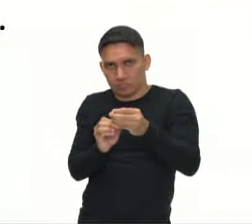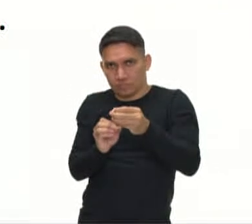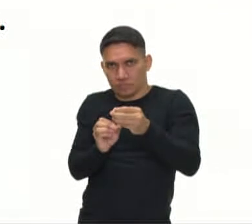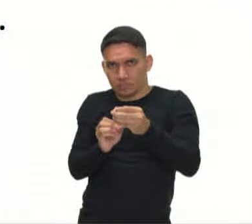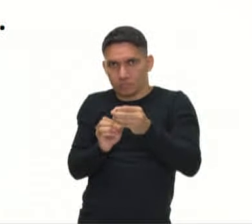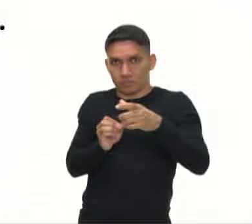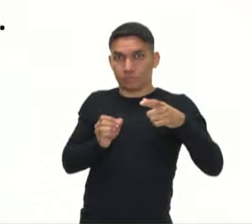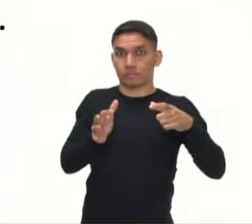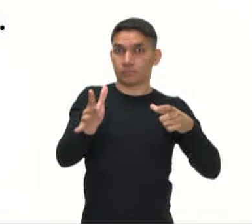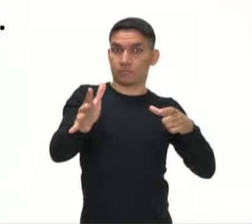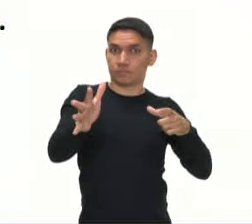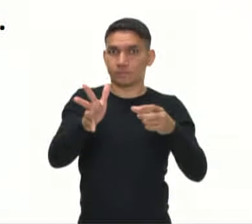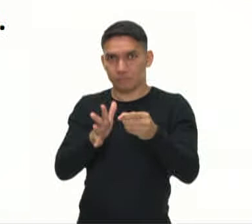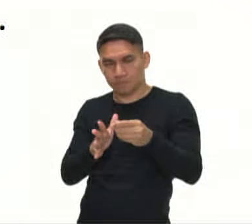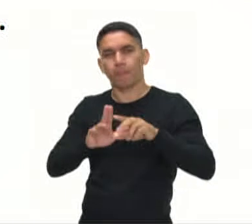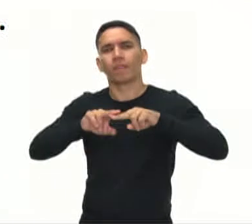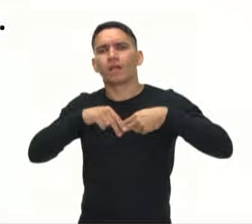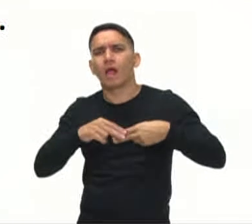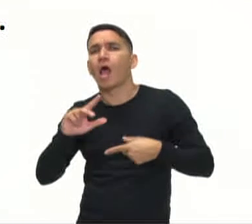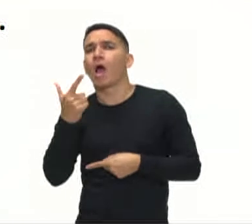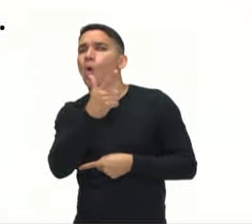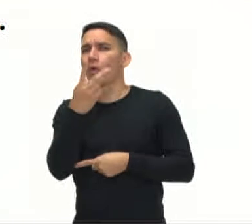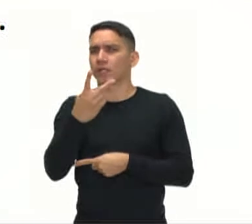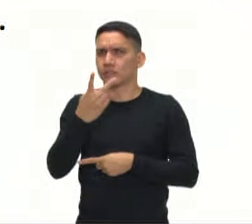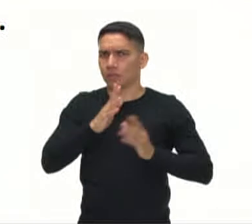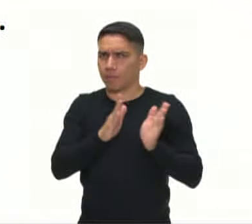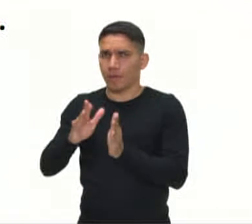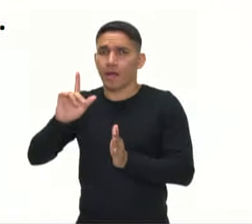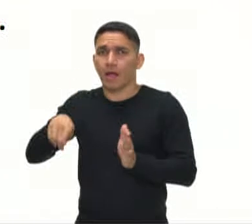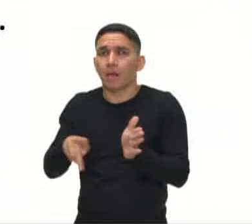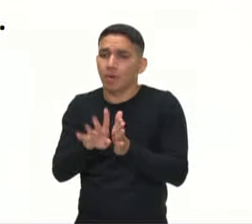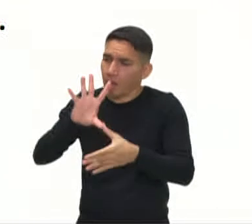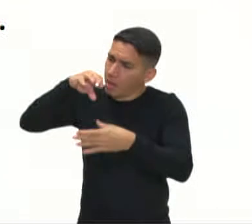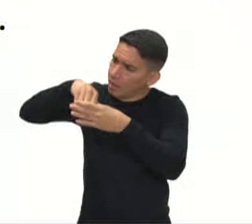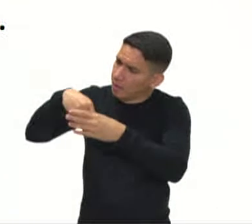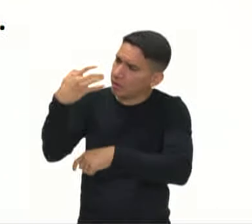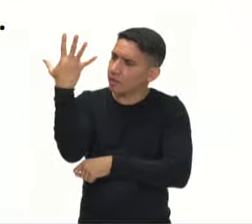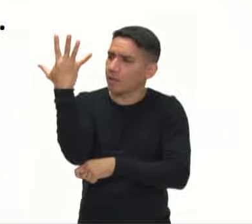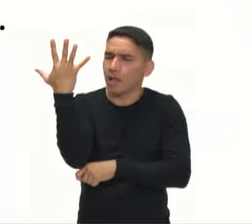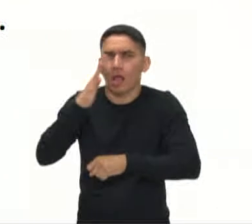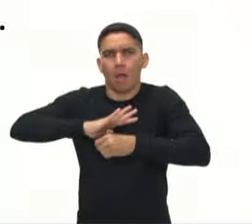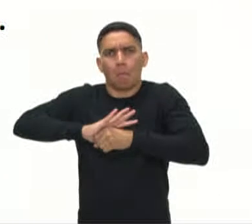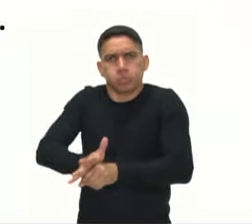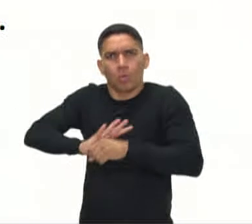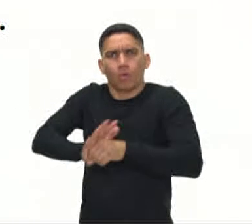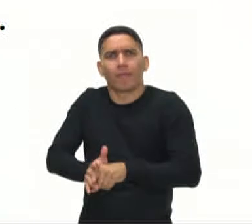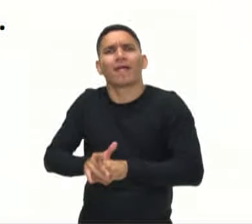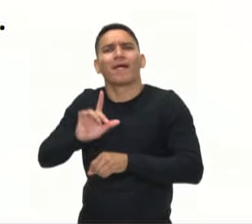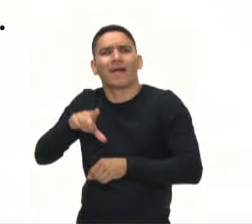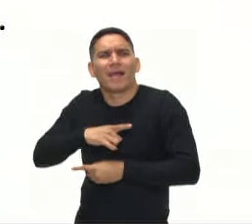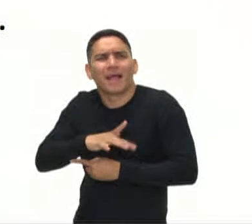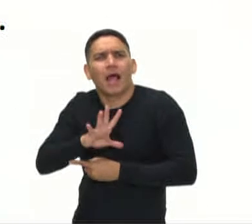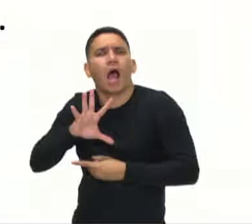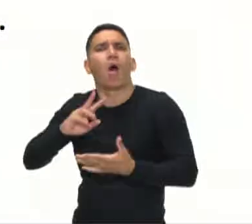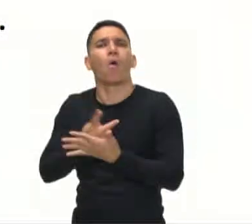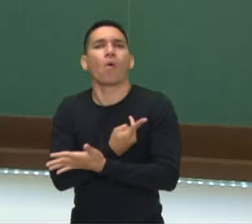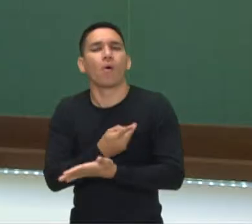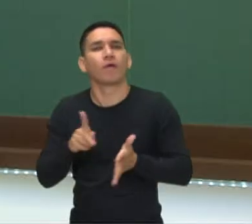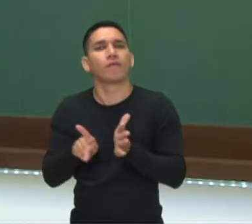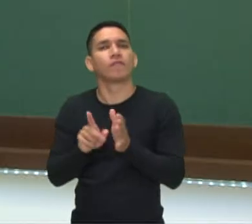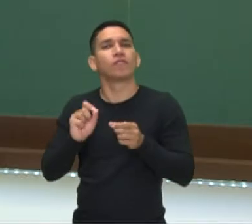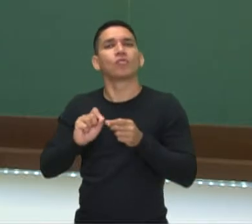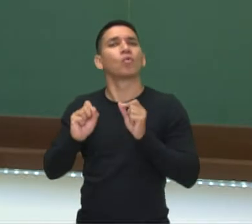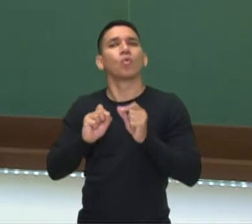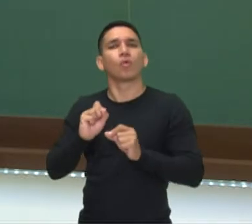a pressão negativa que acontece no interior das folhas por conta dessa transpiração. Então, lá nos